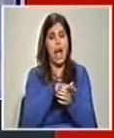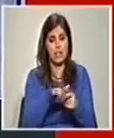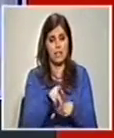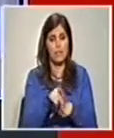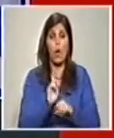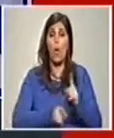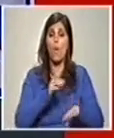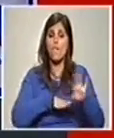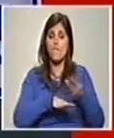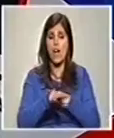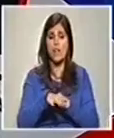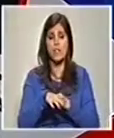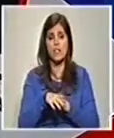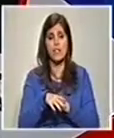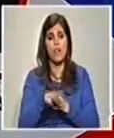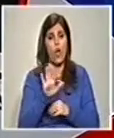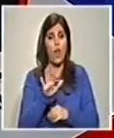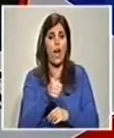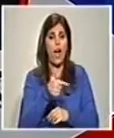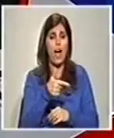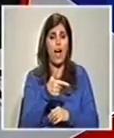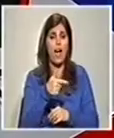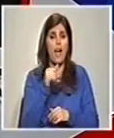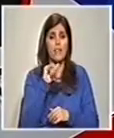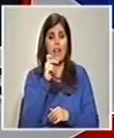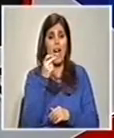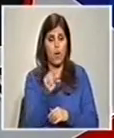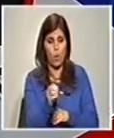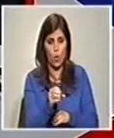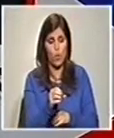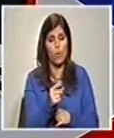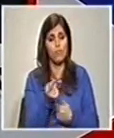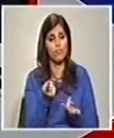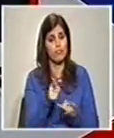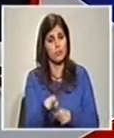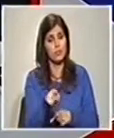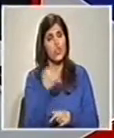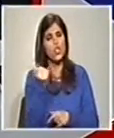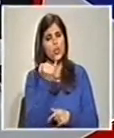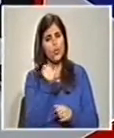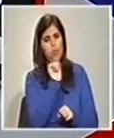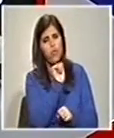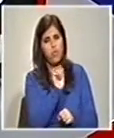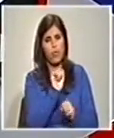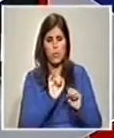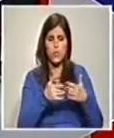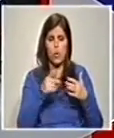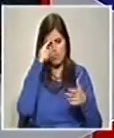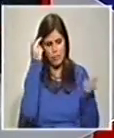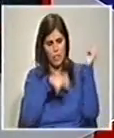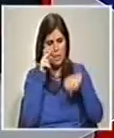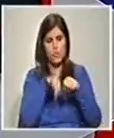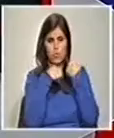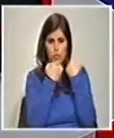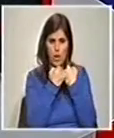que faz, olá Tiago Pereira, a Social Business School já há alguns anos, começou por ser um instituto de empreendedorismo social